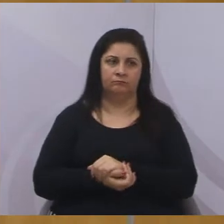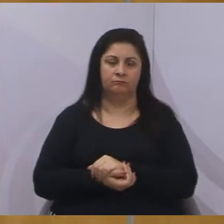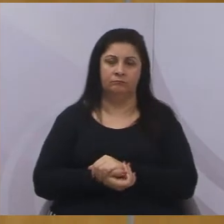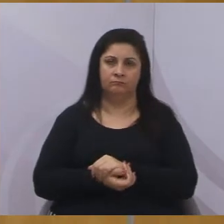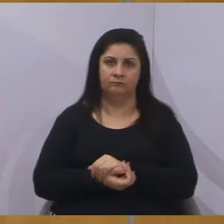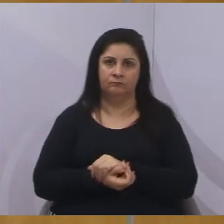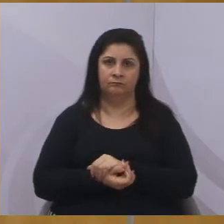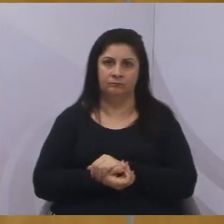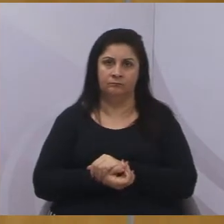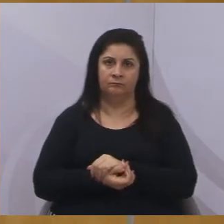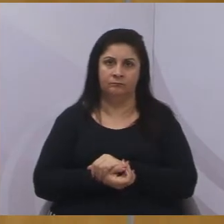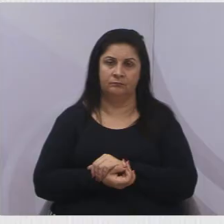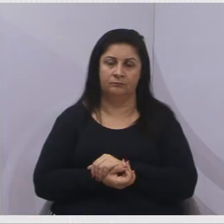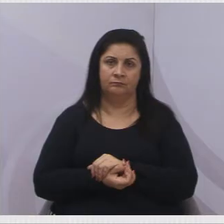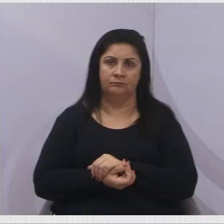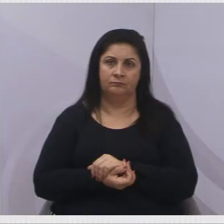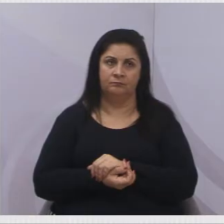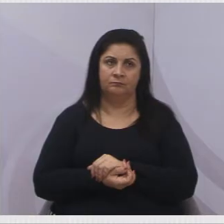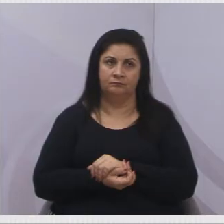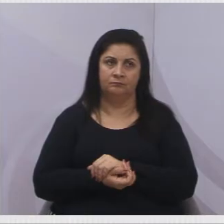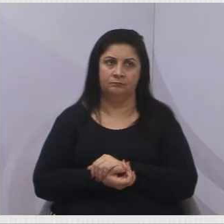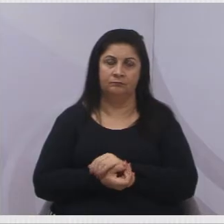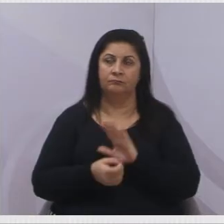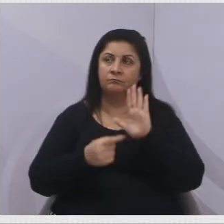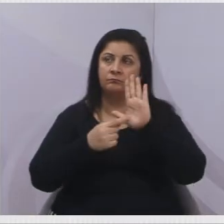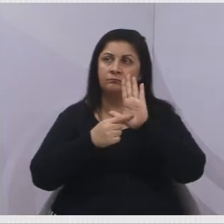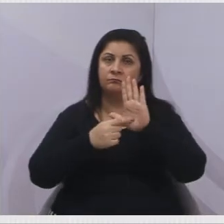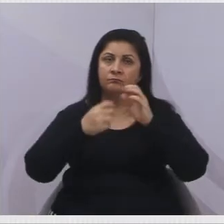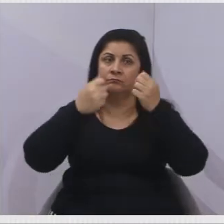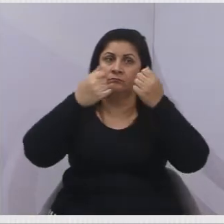E a gente traz aí a relação de